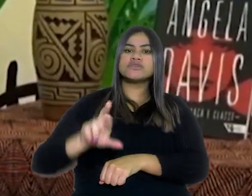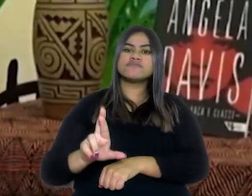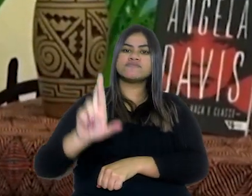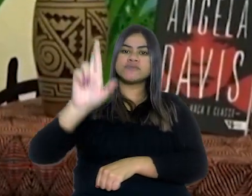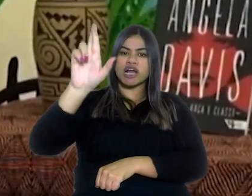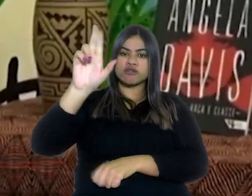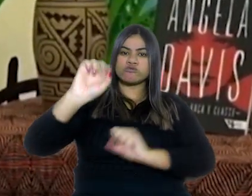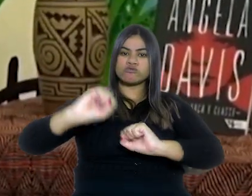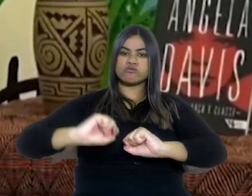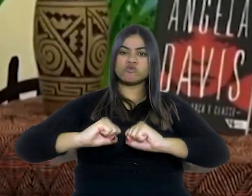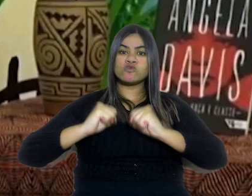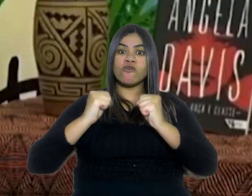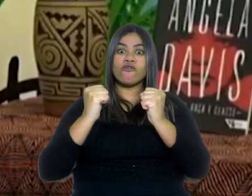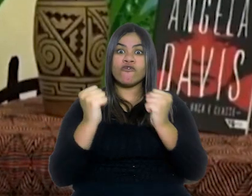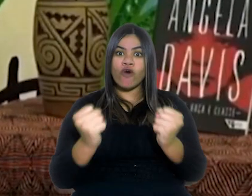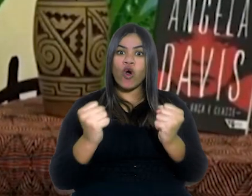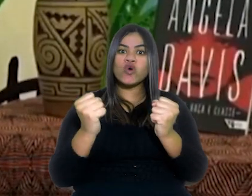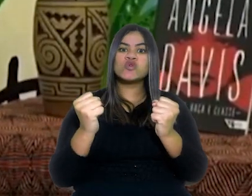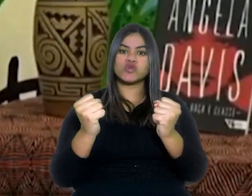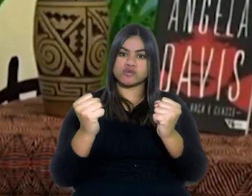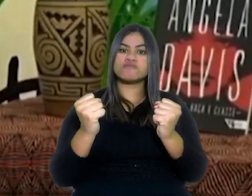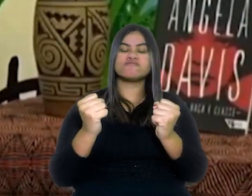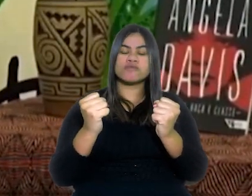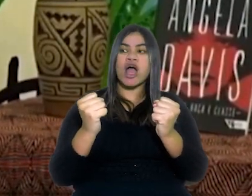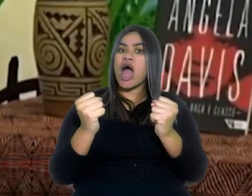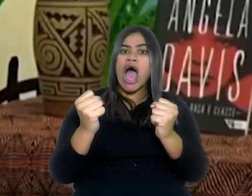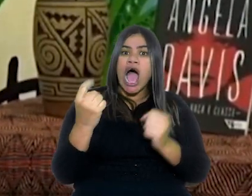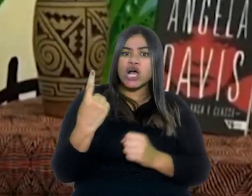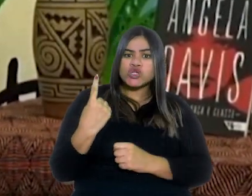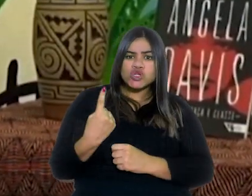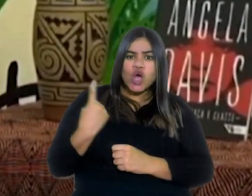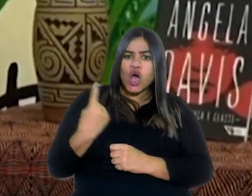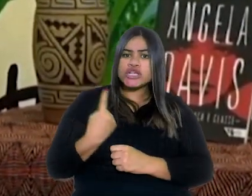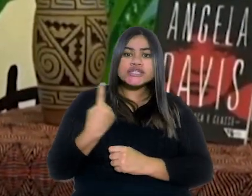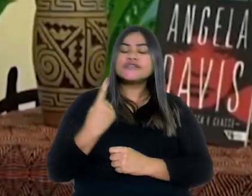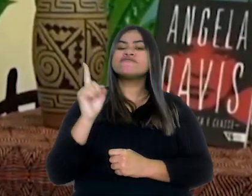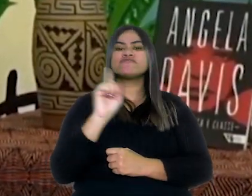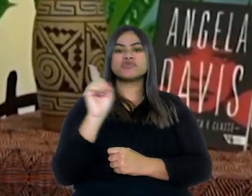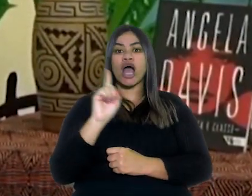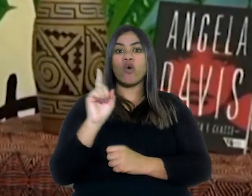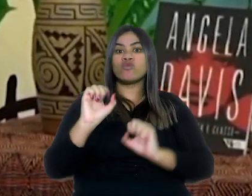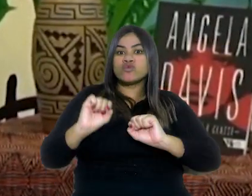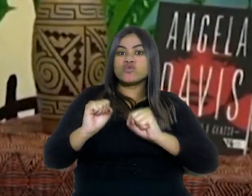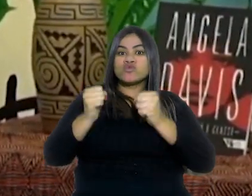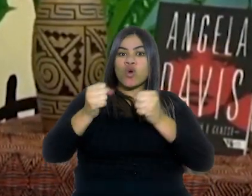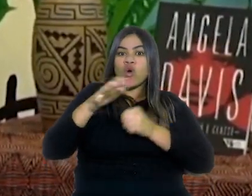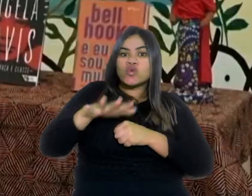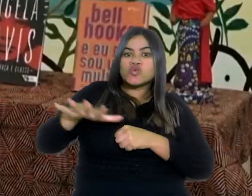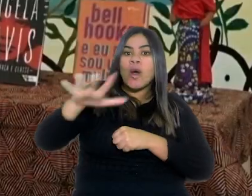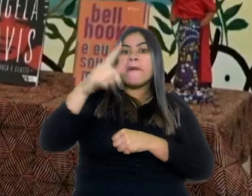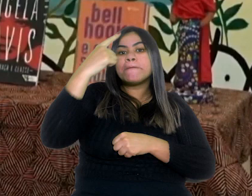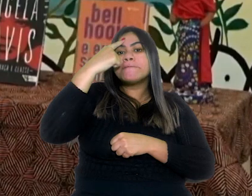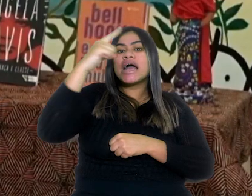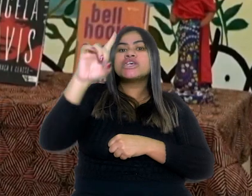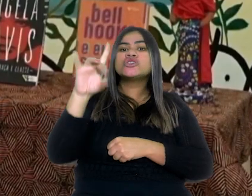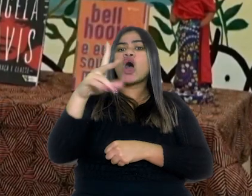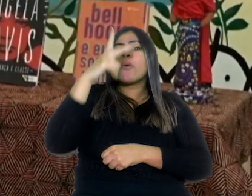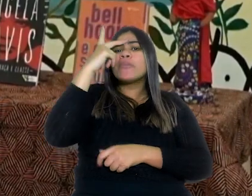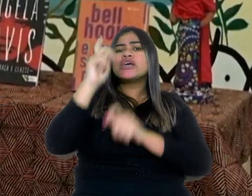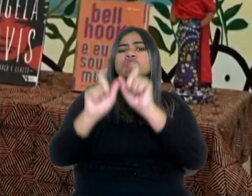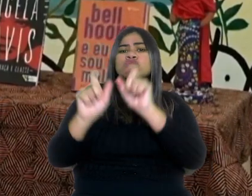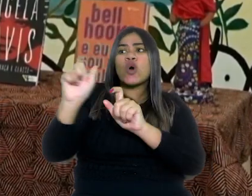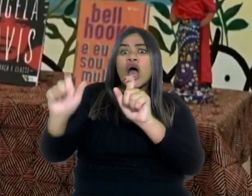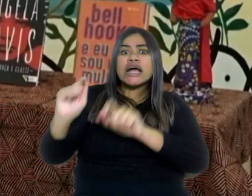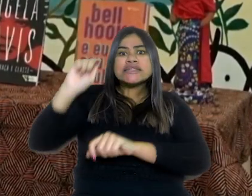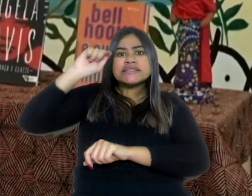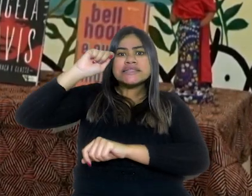luta antirracista. Então a gente também precisa fazer movimentos de toda a sociedade. A sociedade não vai mudar